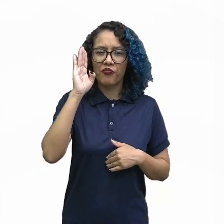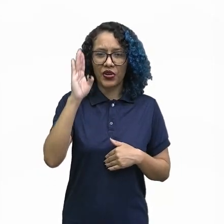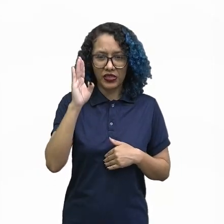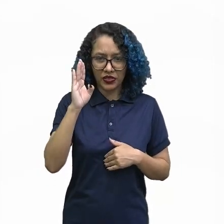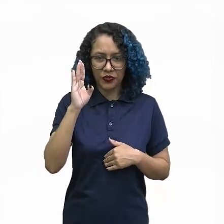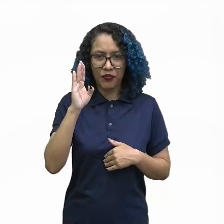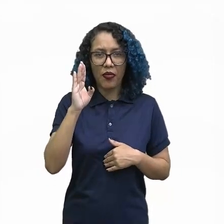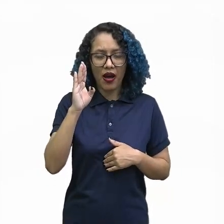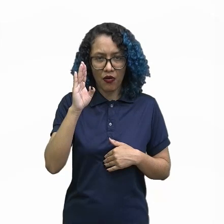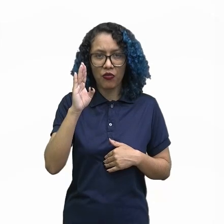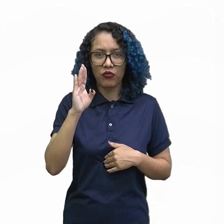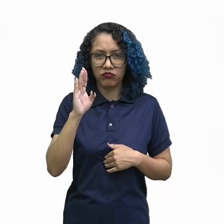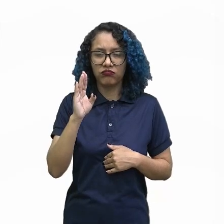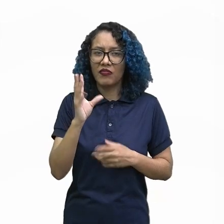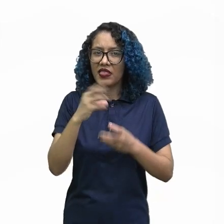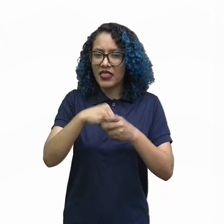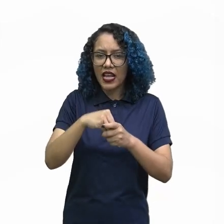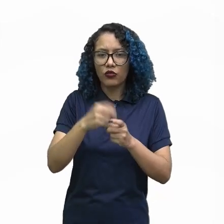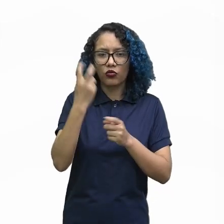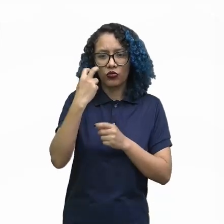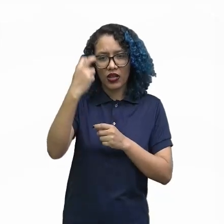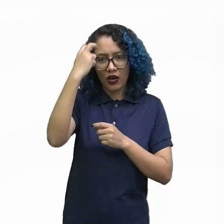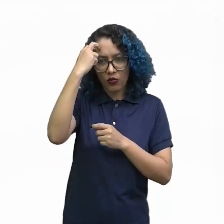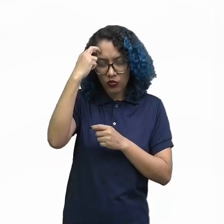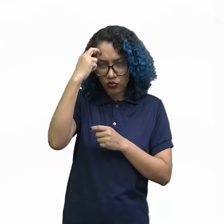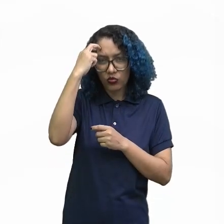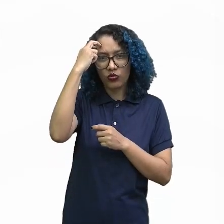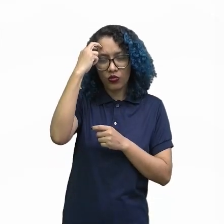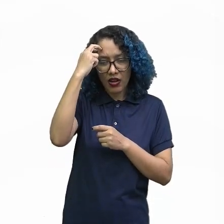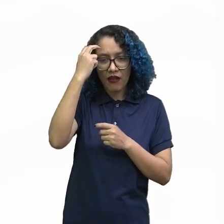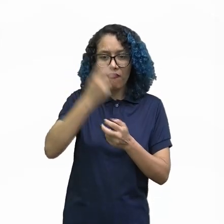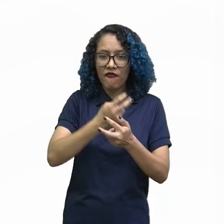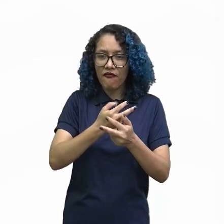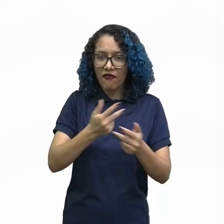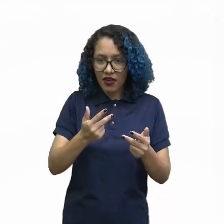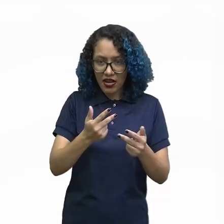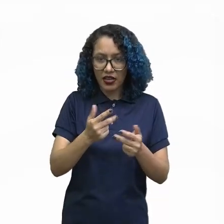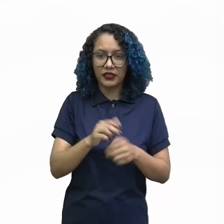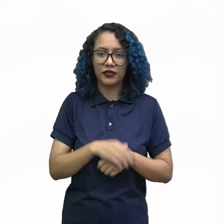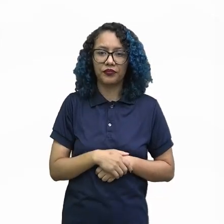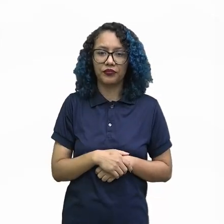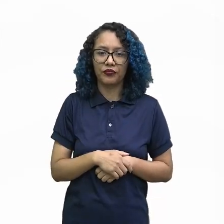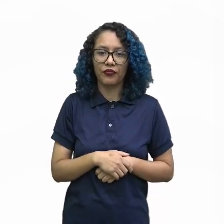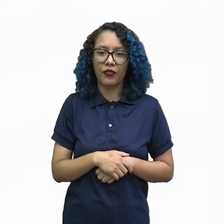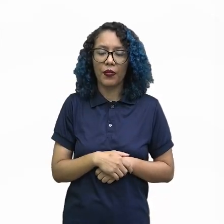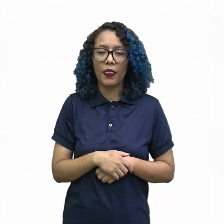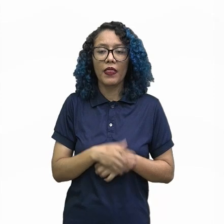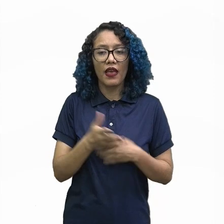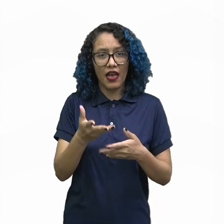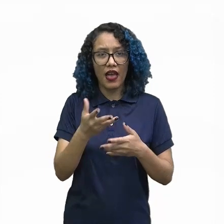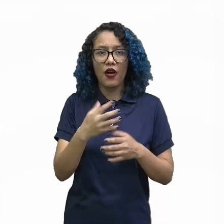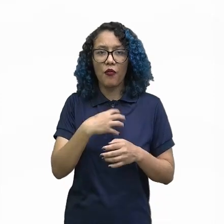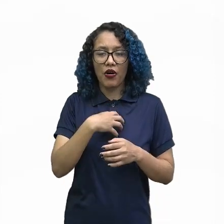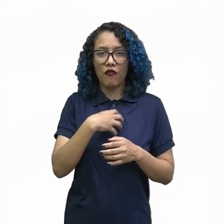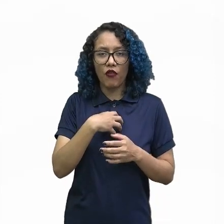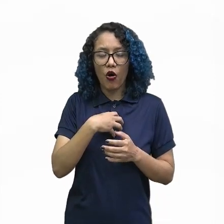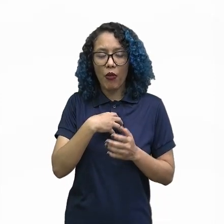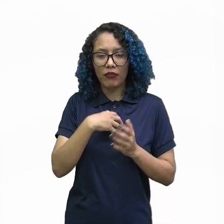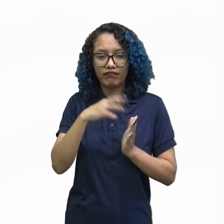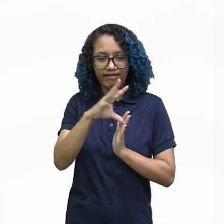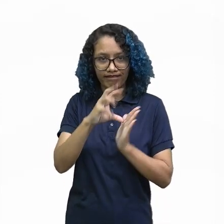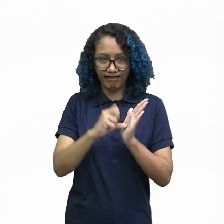cruzamento de todas as instâncias da cultura, o ponto de atribuição por excelência do campo